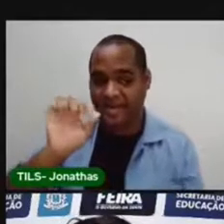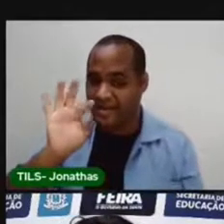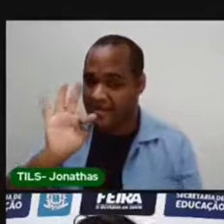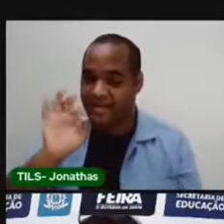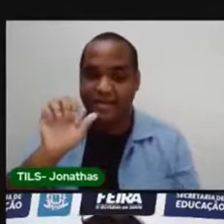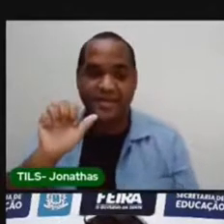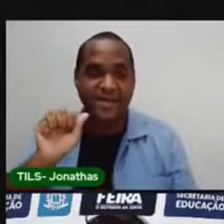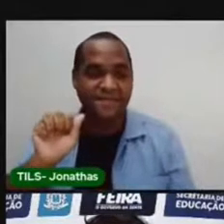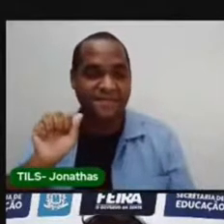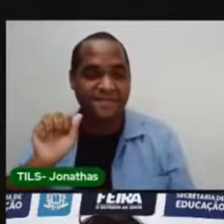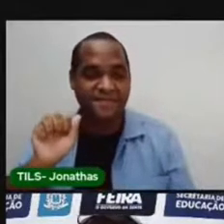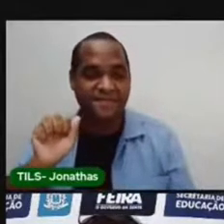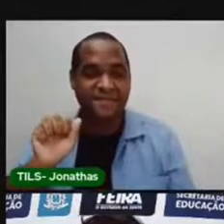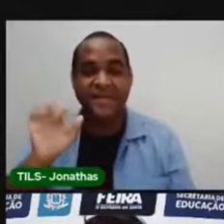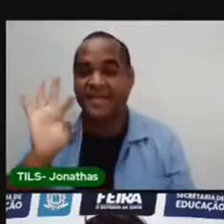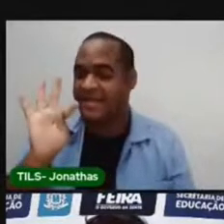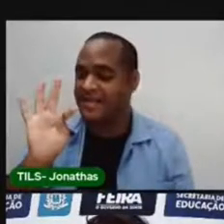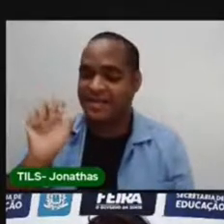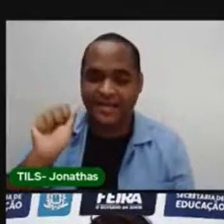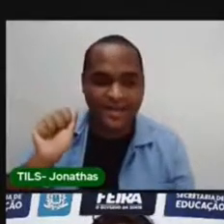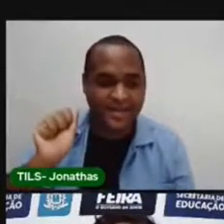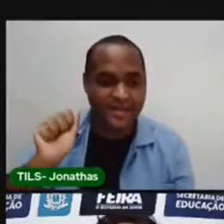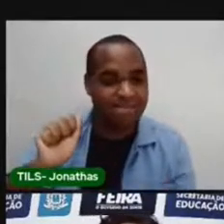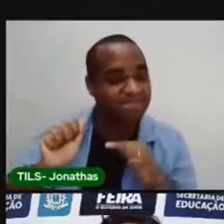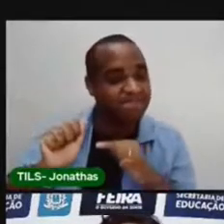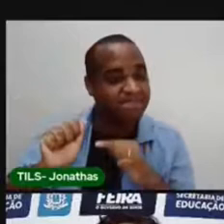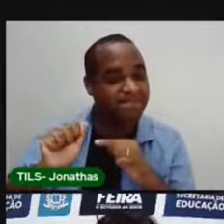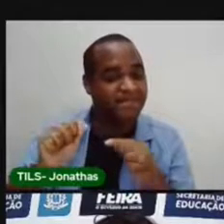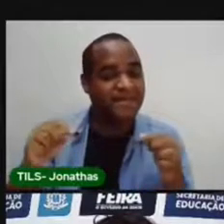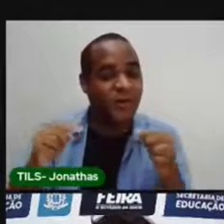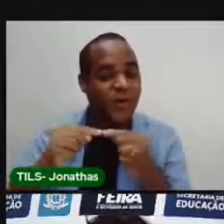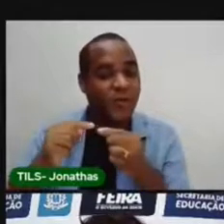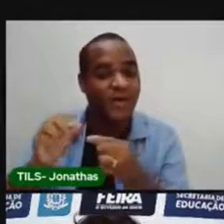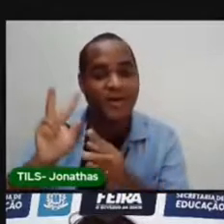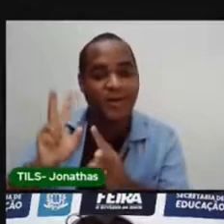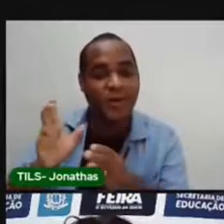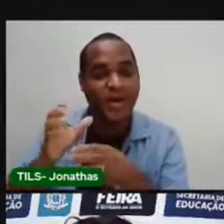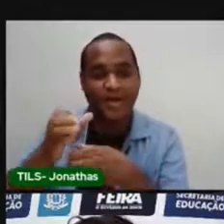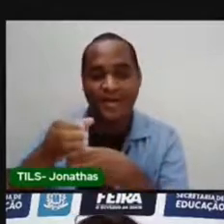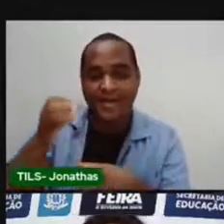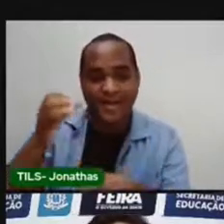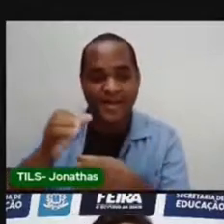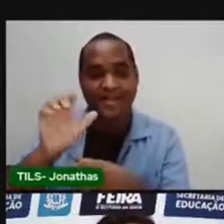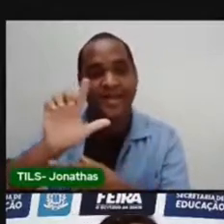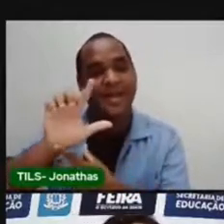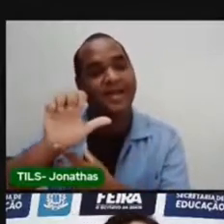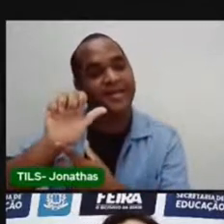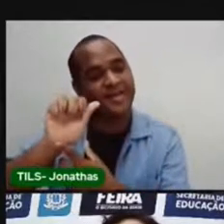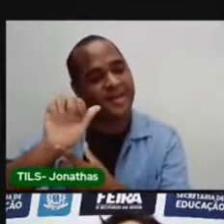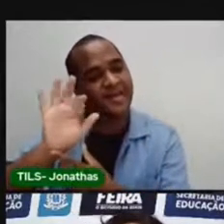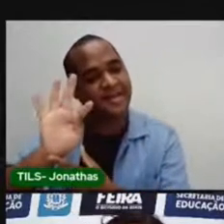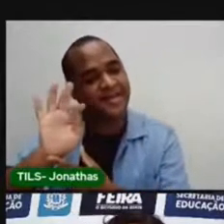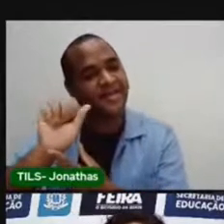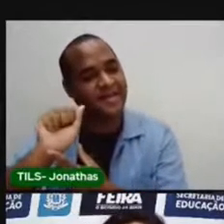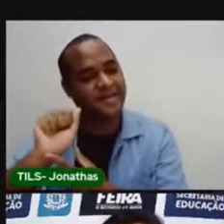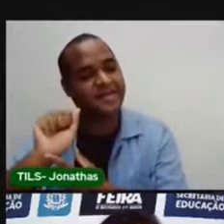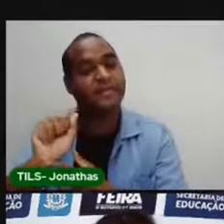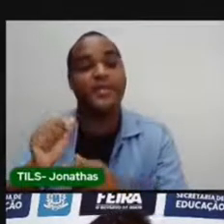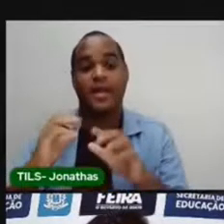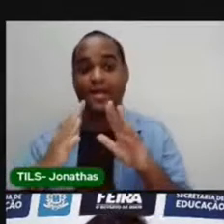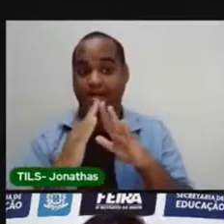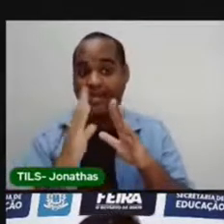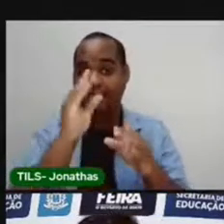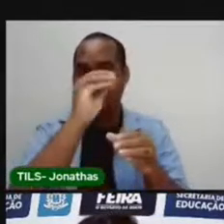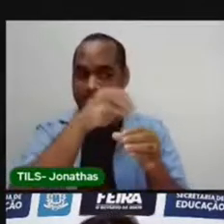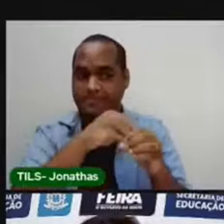Barata. Ó, tá. Igual a lata. Então, essa